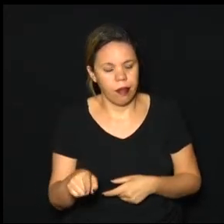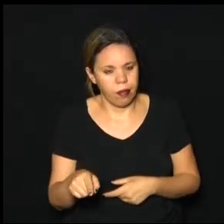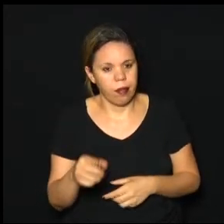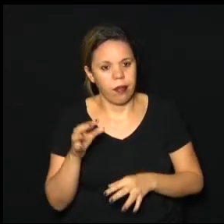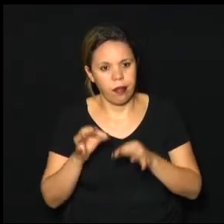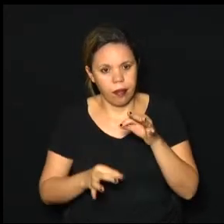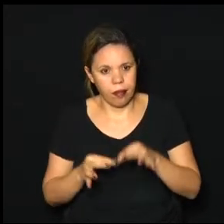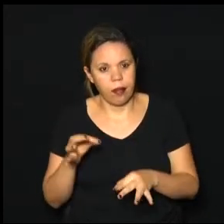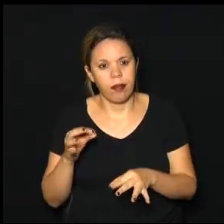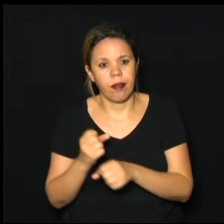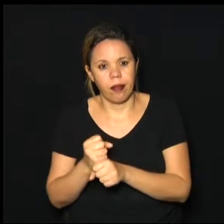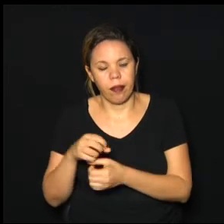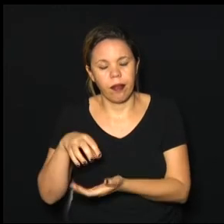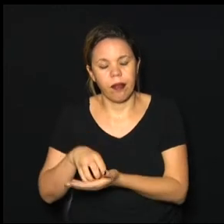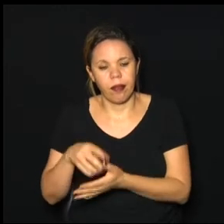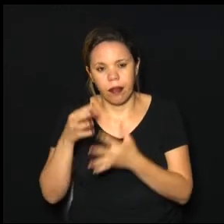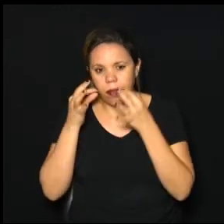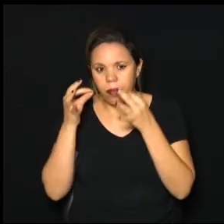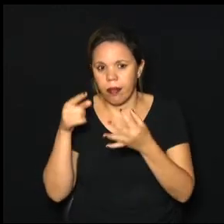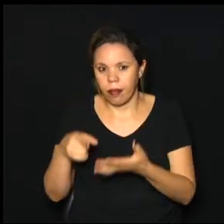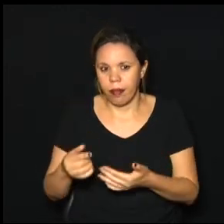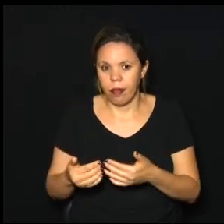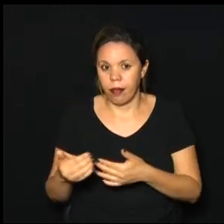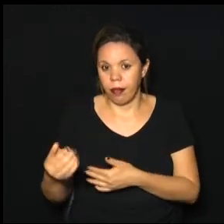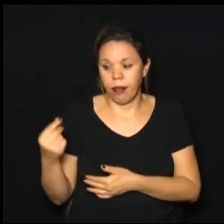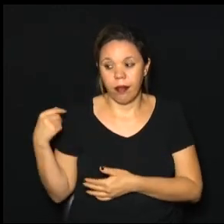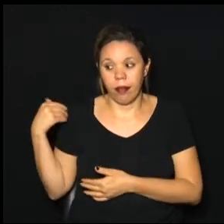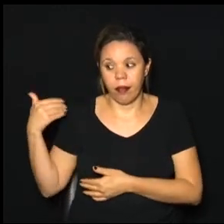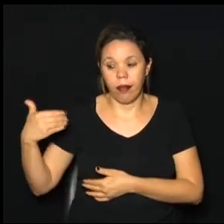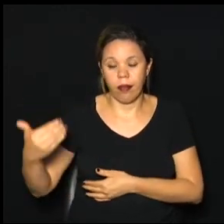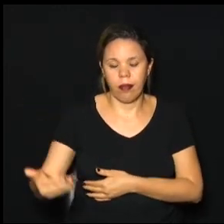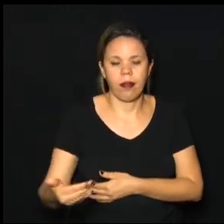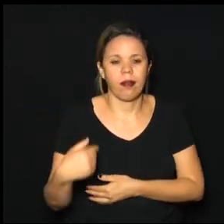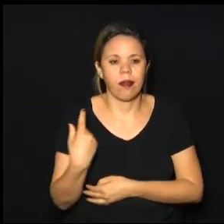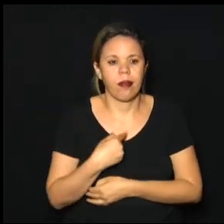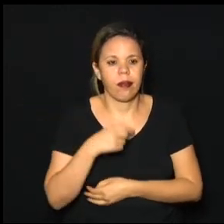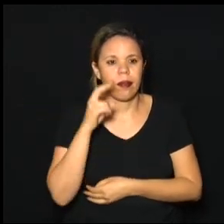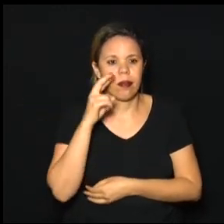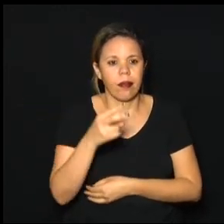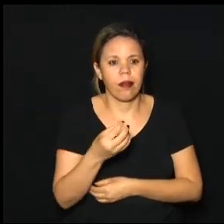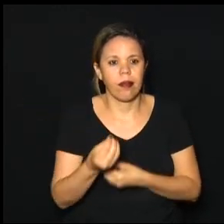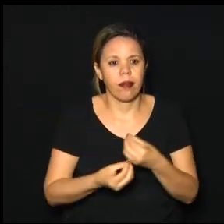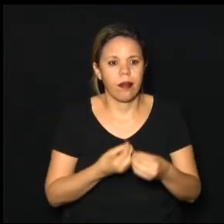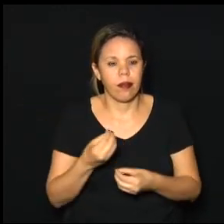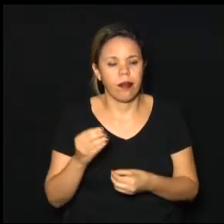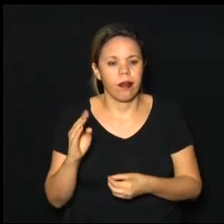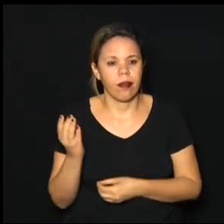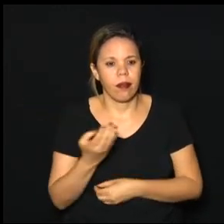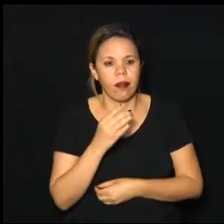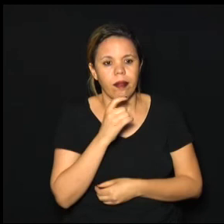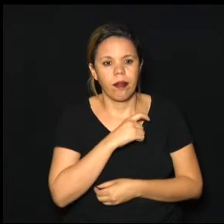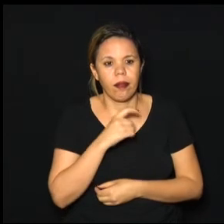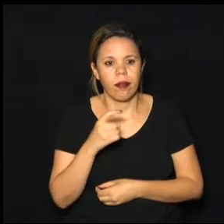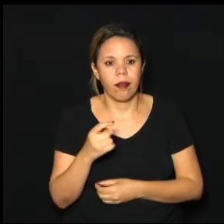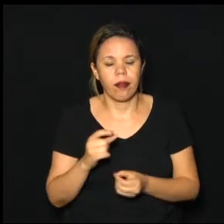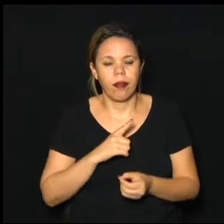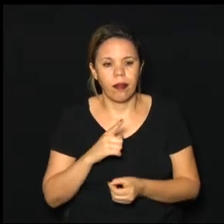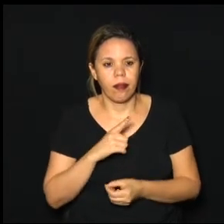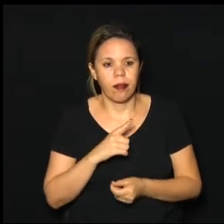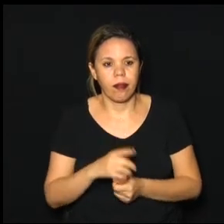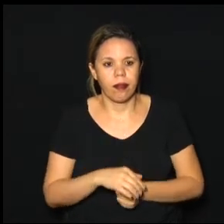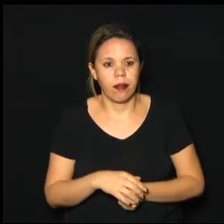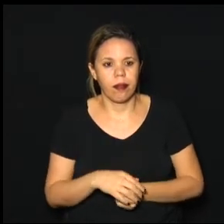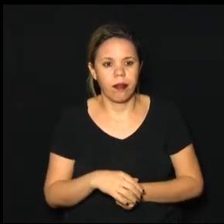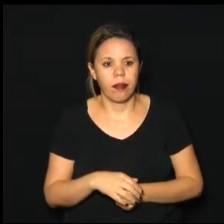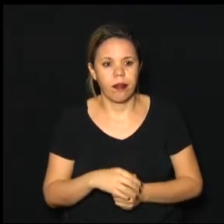Justiça Eleitoral está de olho nisso, não é de hoje. Não é? A gente viu o quanto as fake news